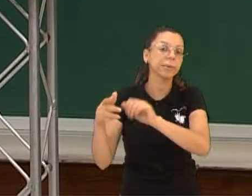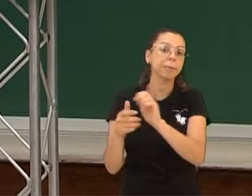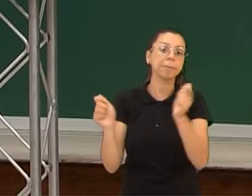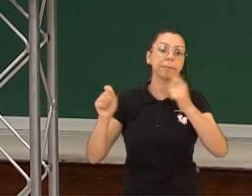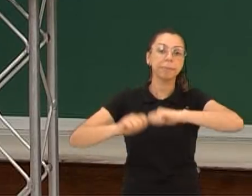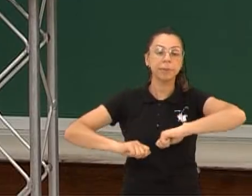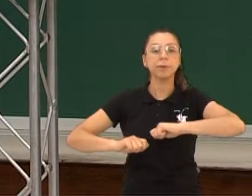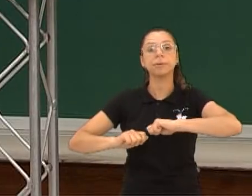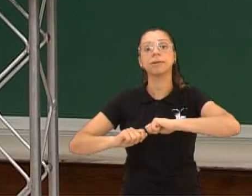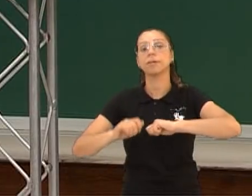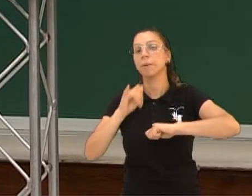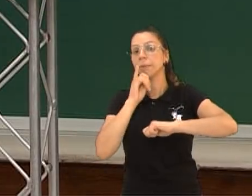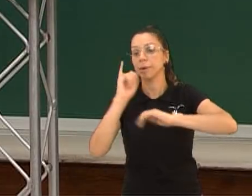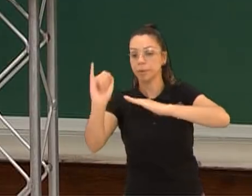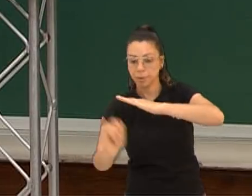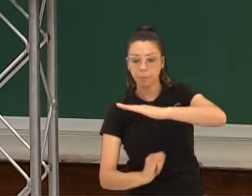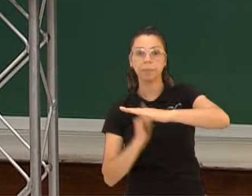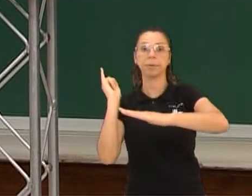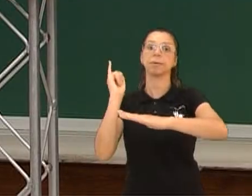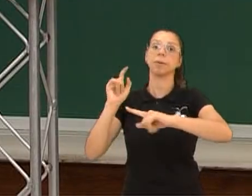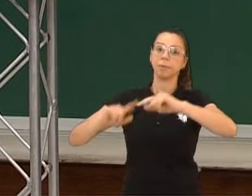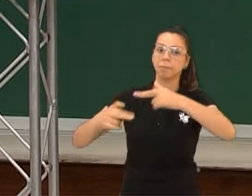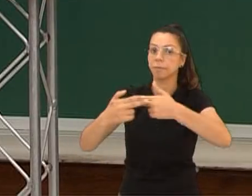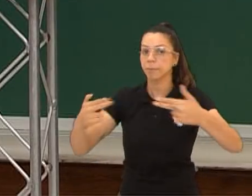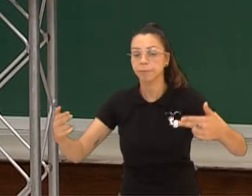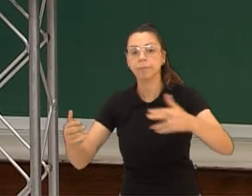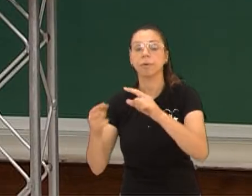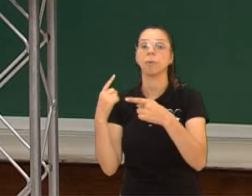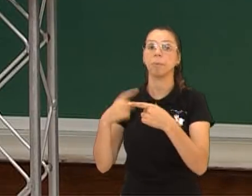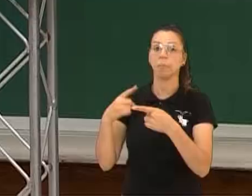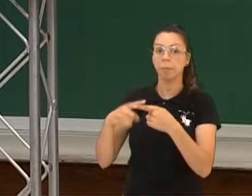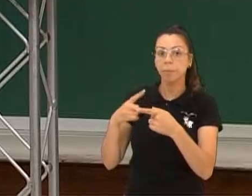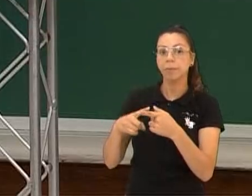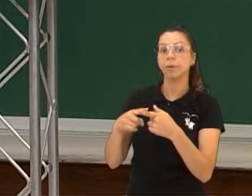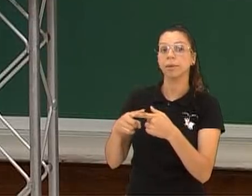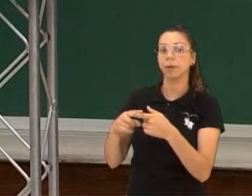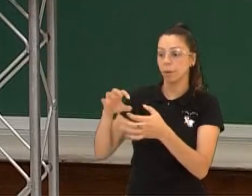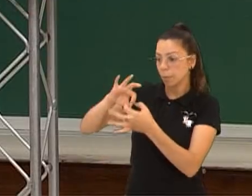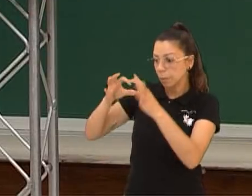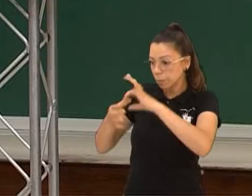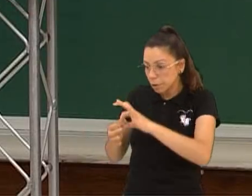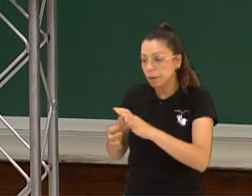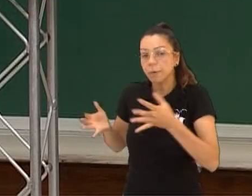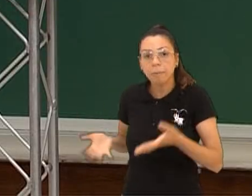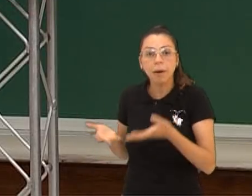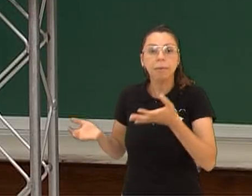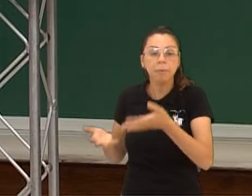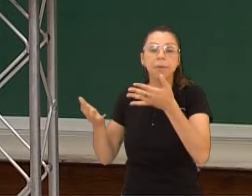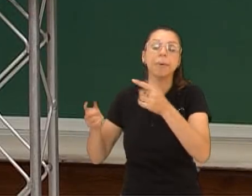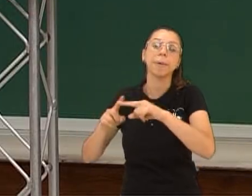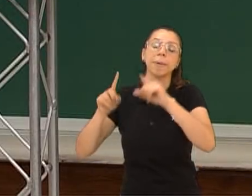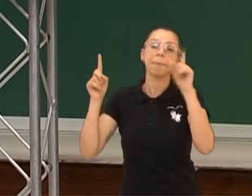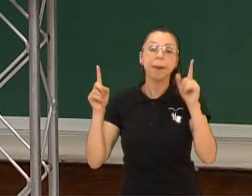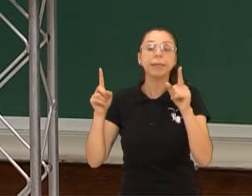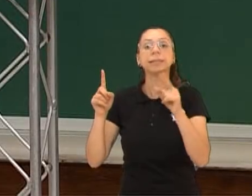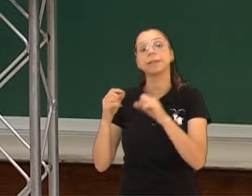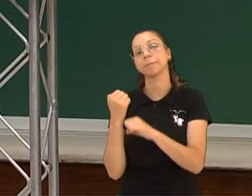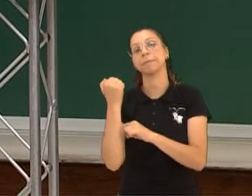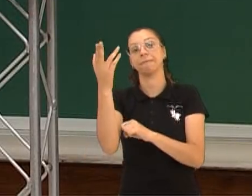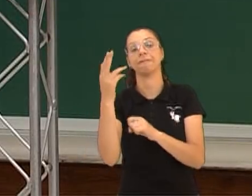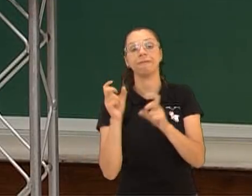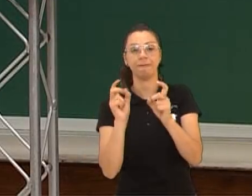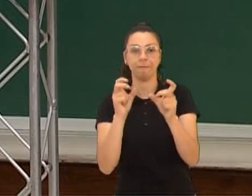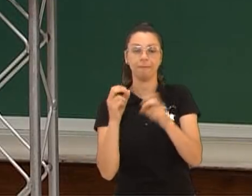importar produtos básicos, mesmo a produção do continente sendo uma produção grande, mas que vai destinada para o comércio